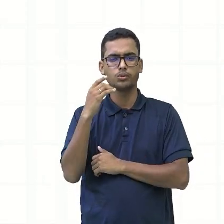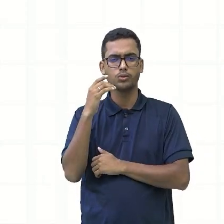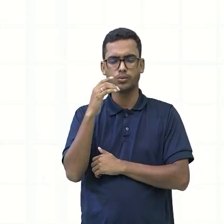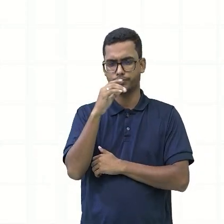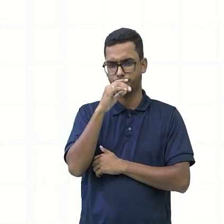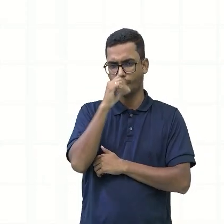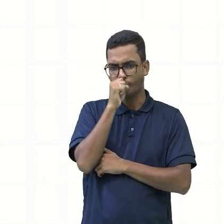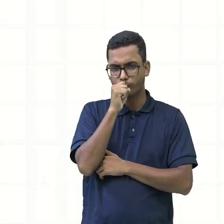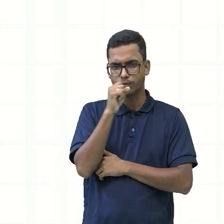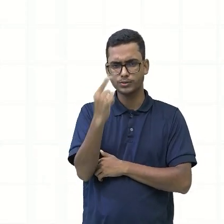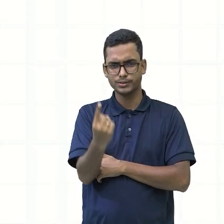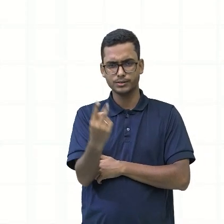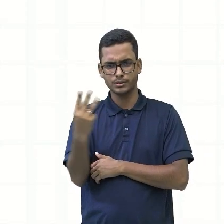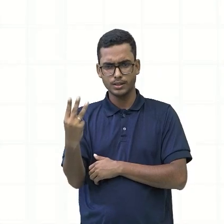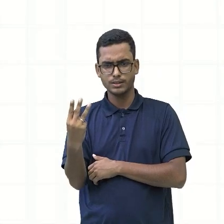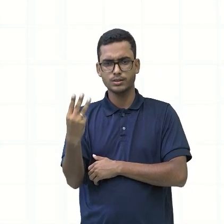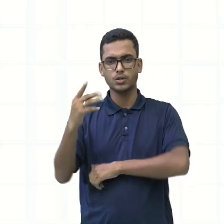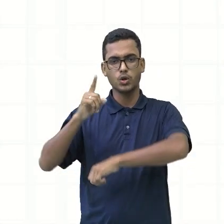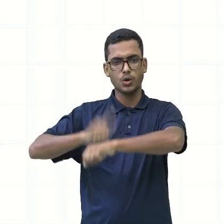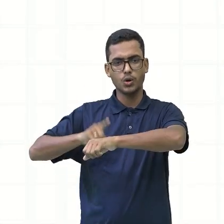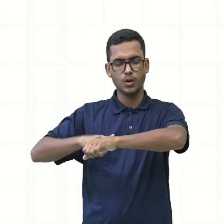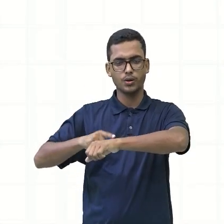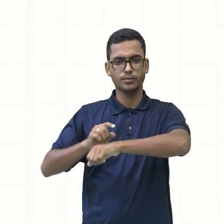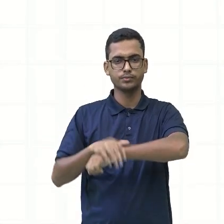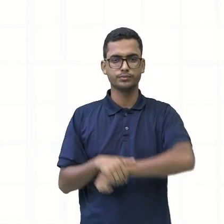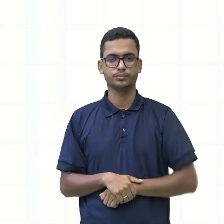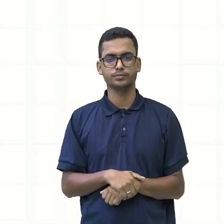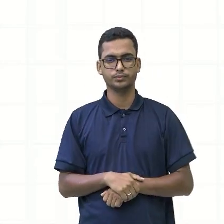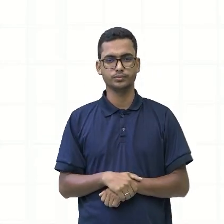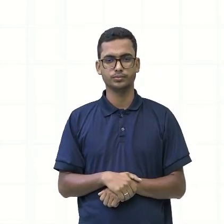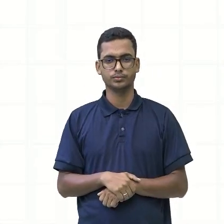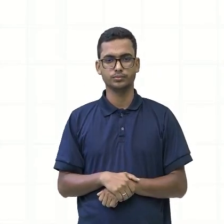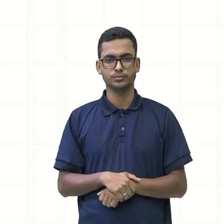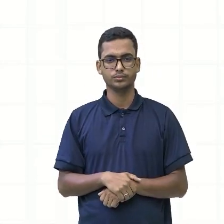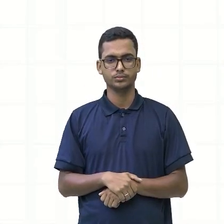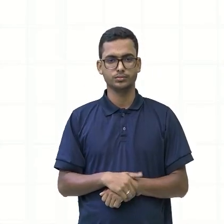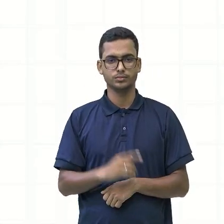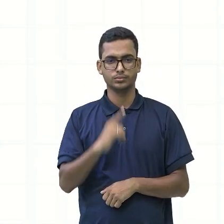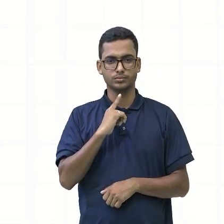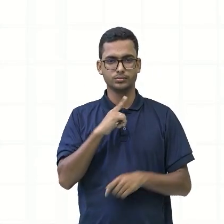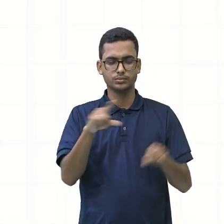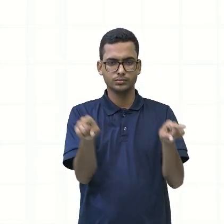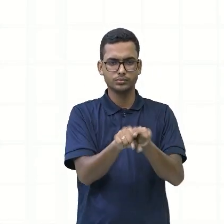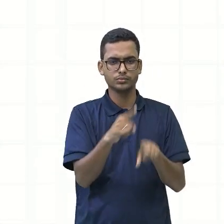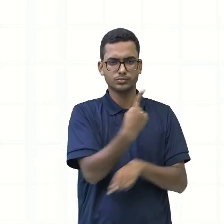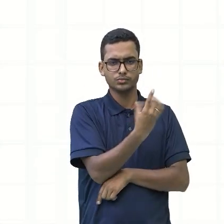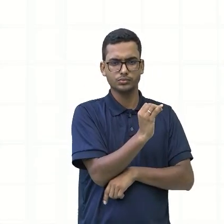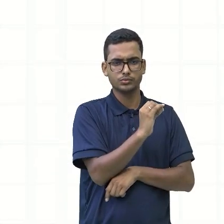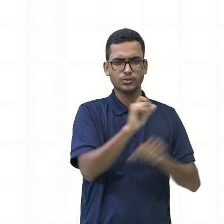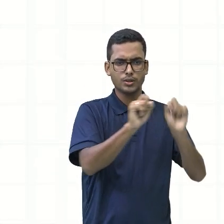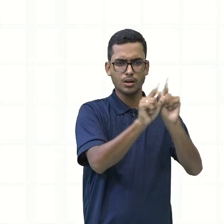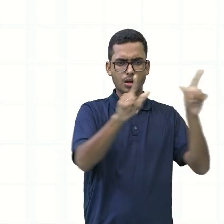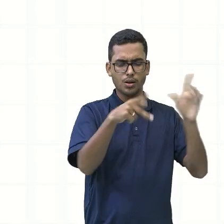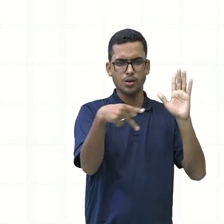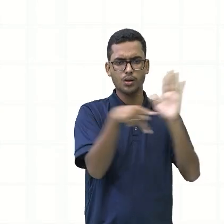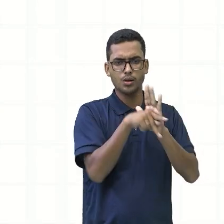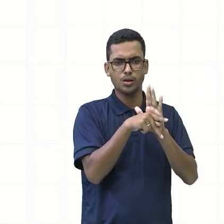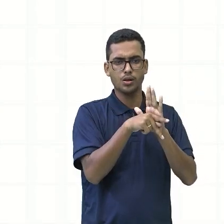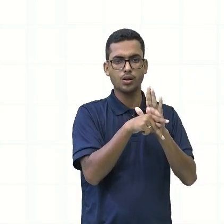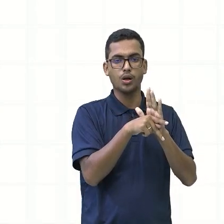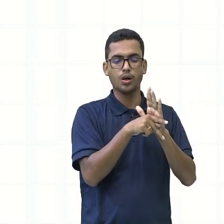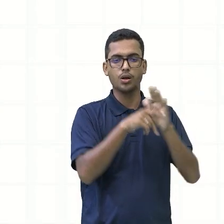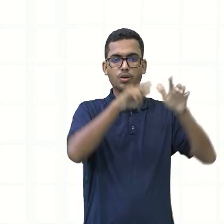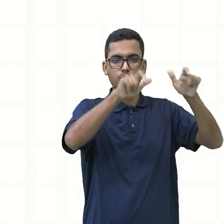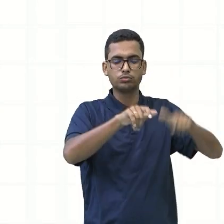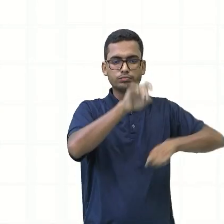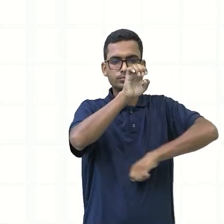temos aqui menos 5 horas, né? Ou seja, 10 horas da manhã, por exemplo, mas somente aqui no Acre, tá?